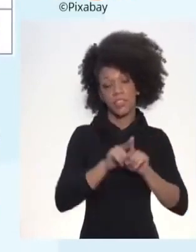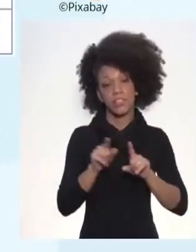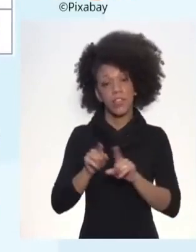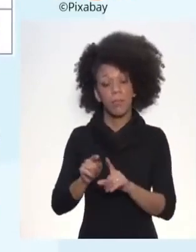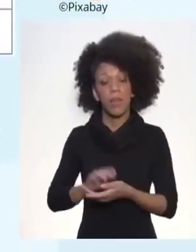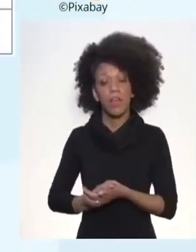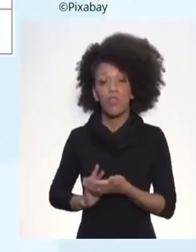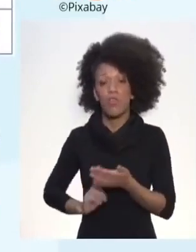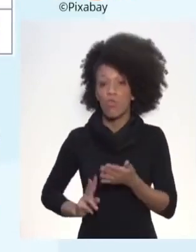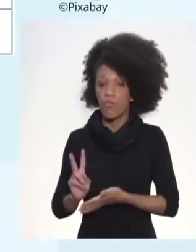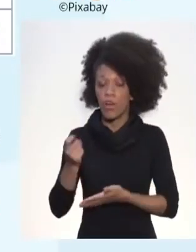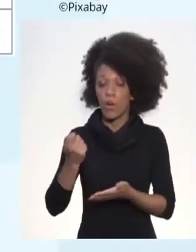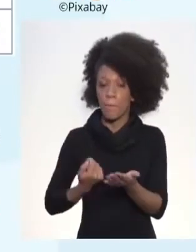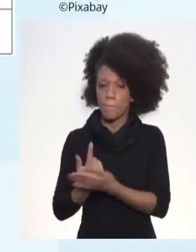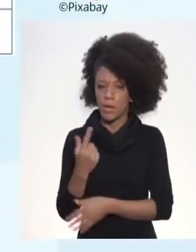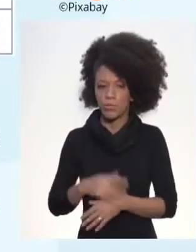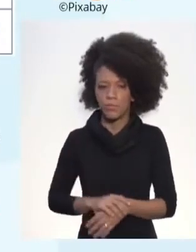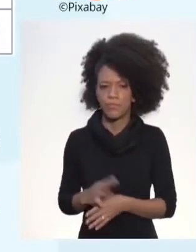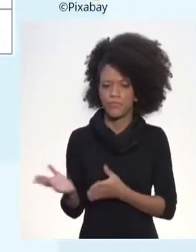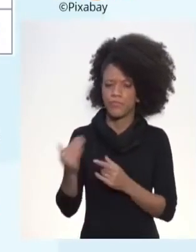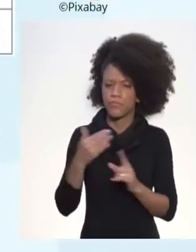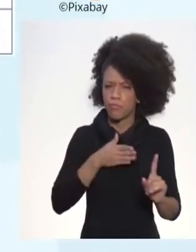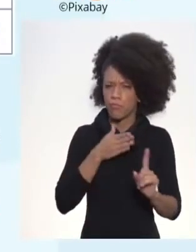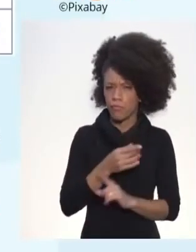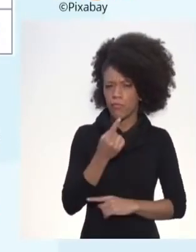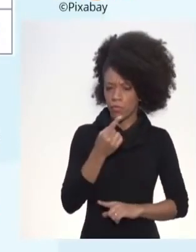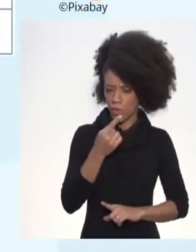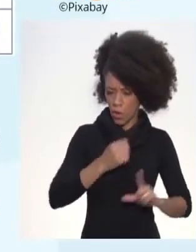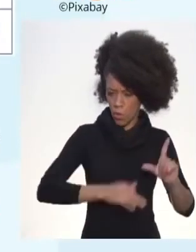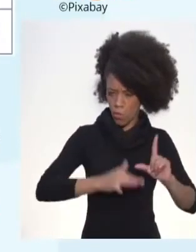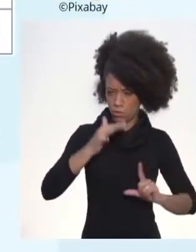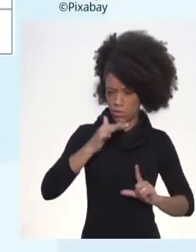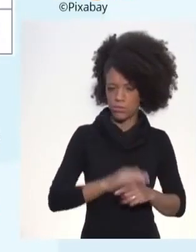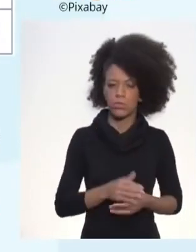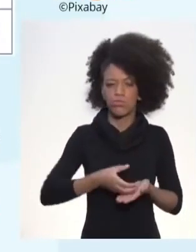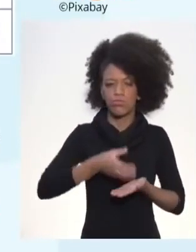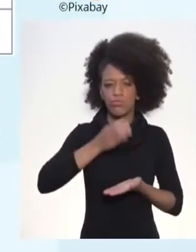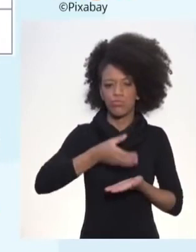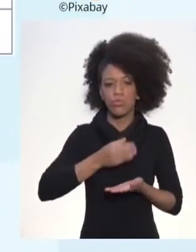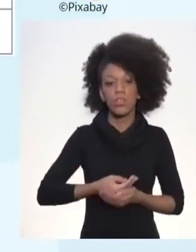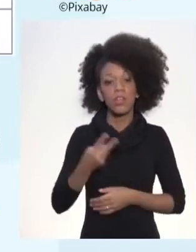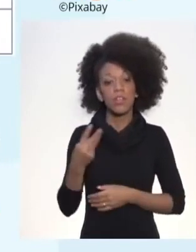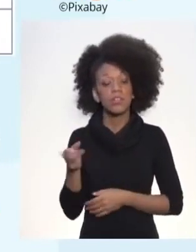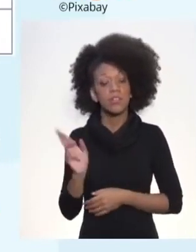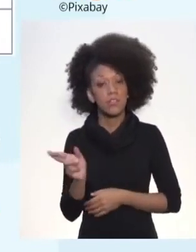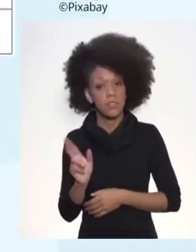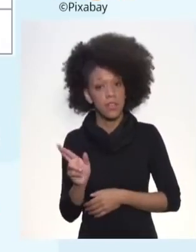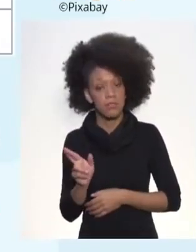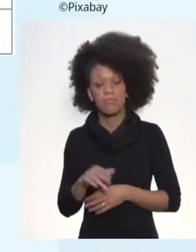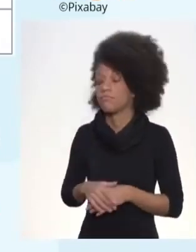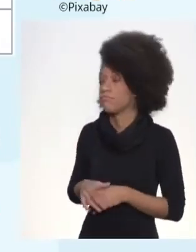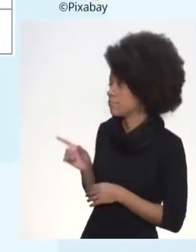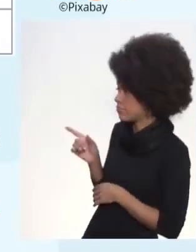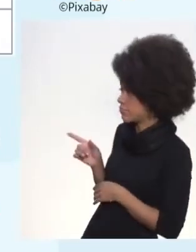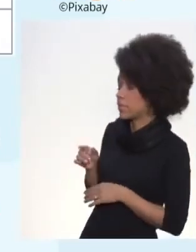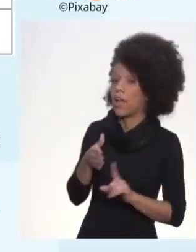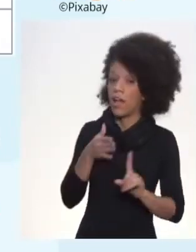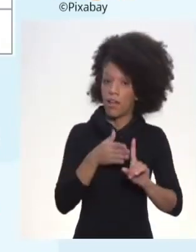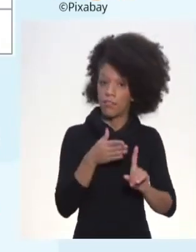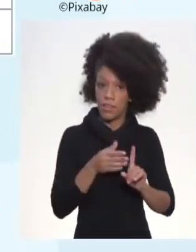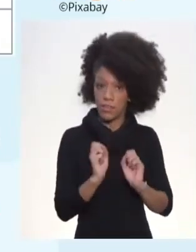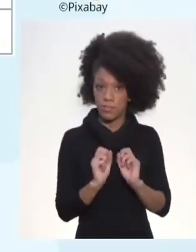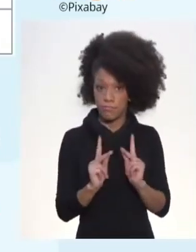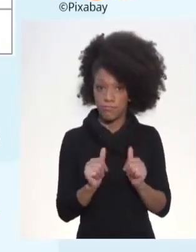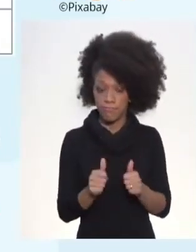valor pago? Opa, vamos tomar como referência 1 litro de suco a R$3. Importante essa observação aqui, ó. Ela é a referência, tá